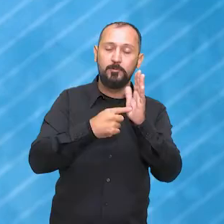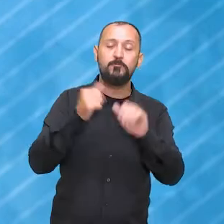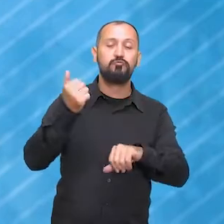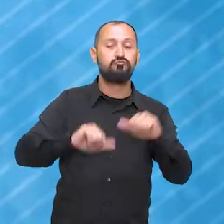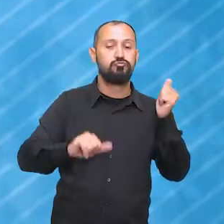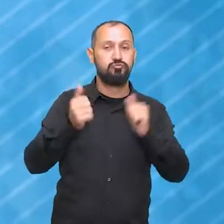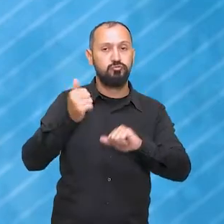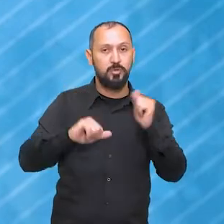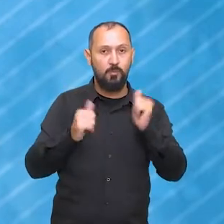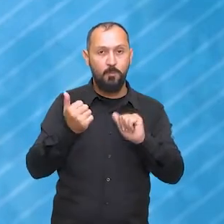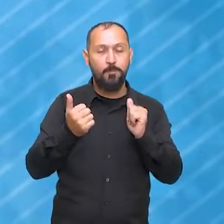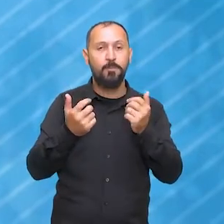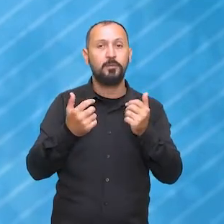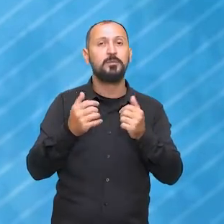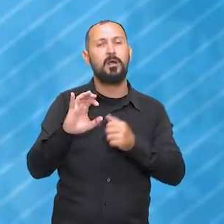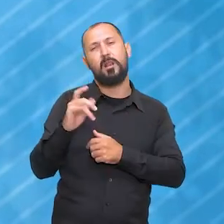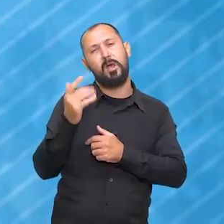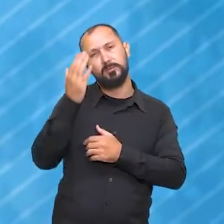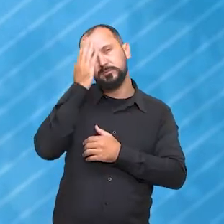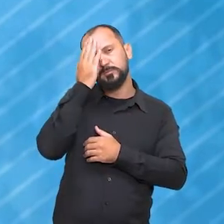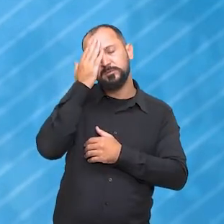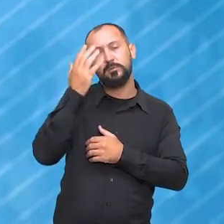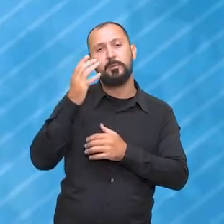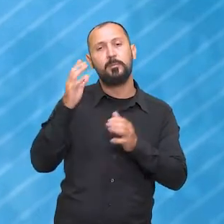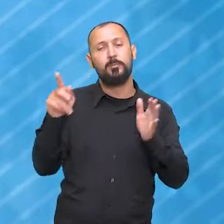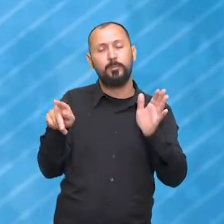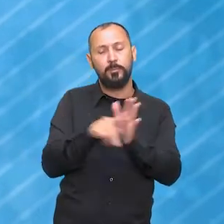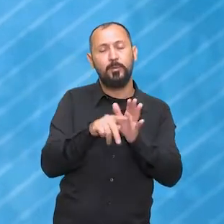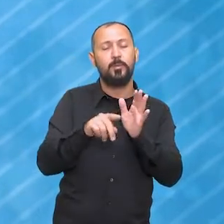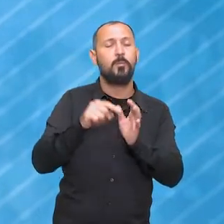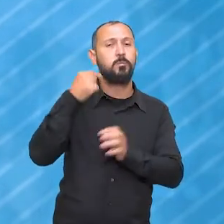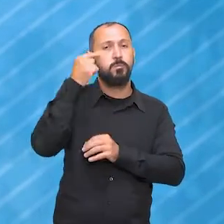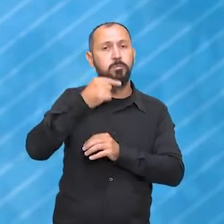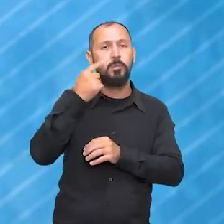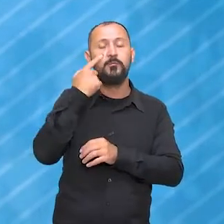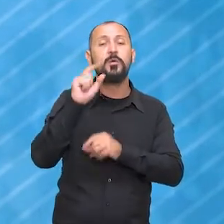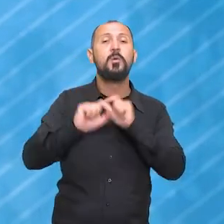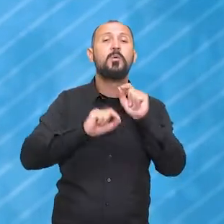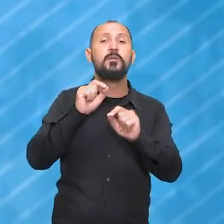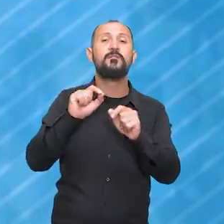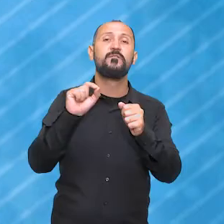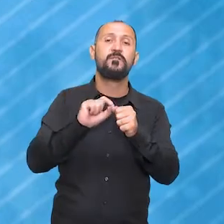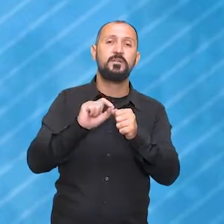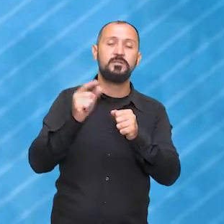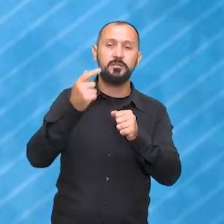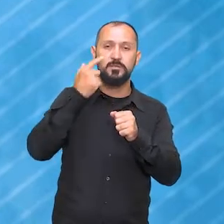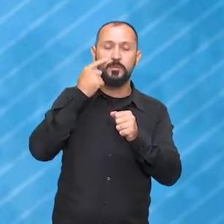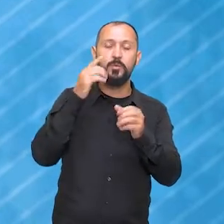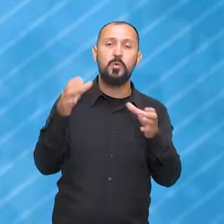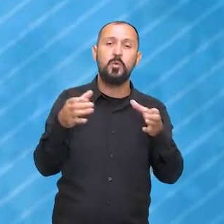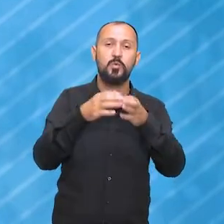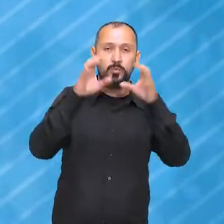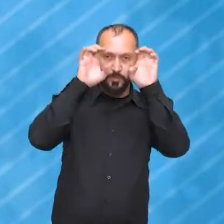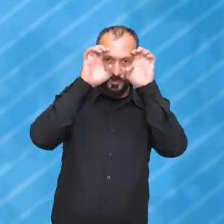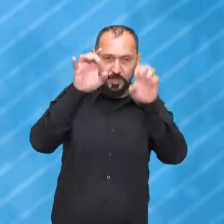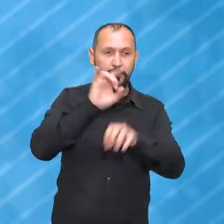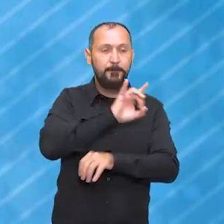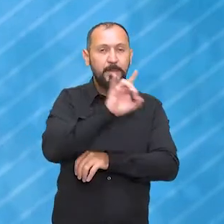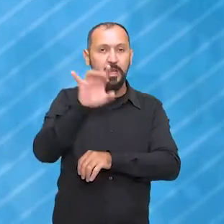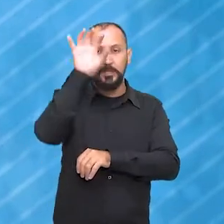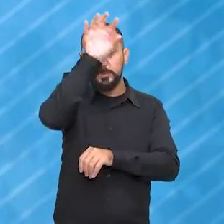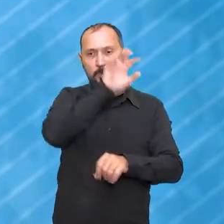ser apuradas, é lógico, por advogados, para ver o encaminhamento até para o Tribunal de Ética de cada uma